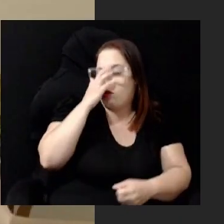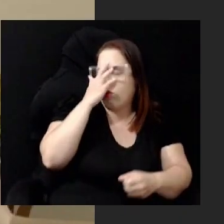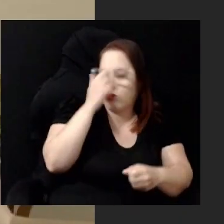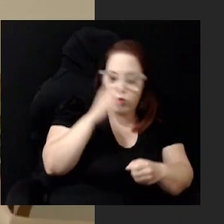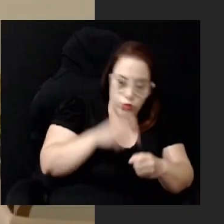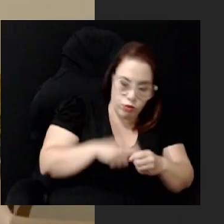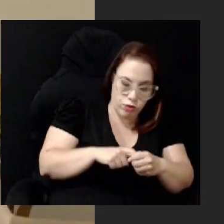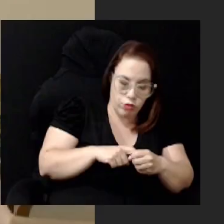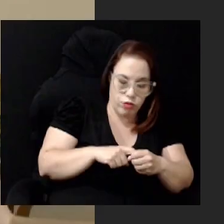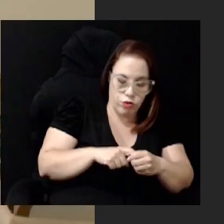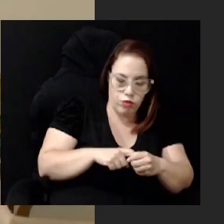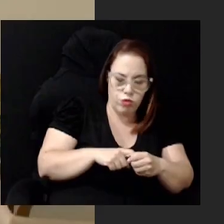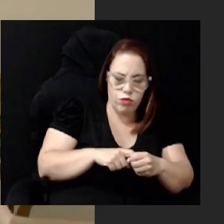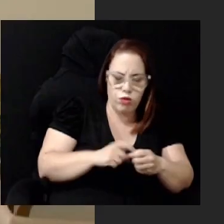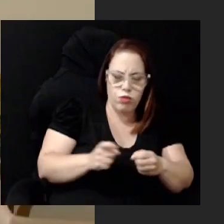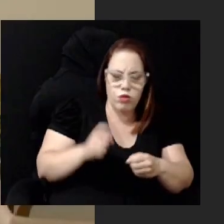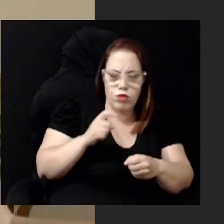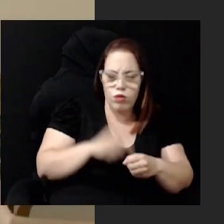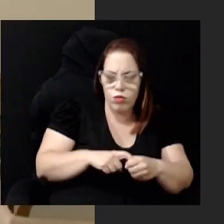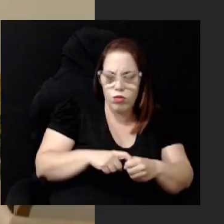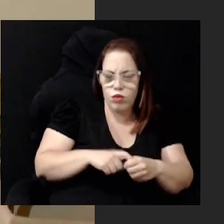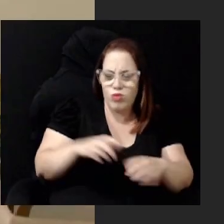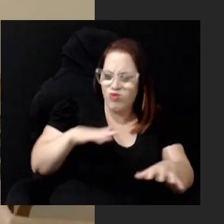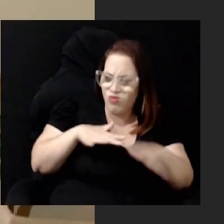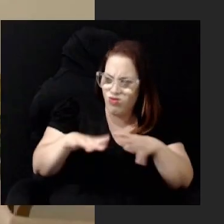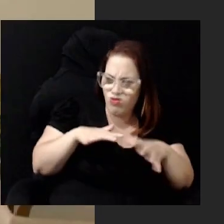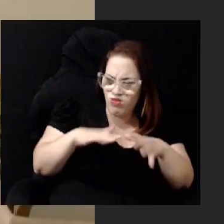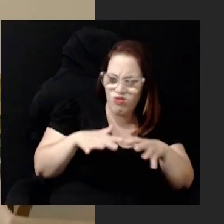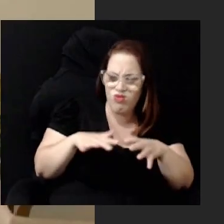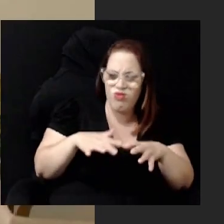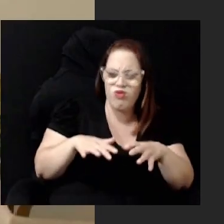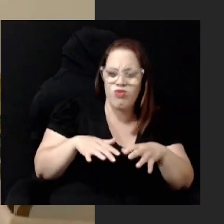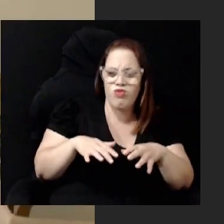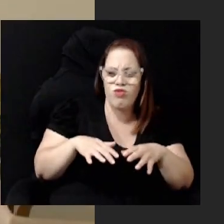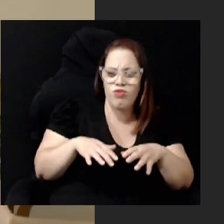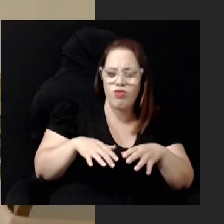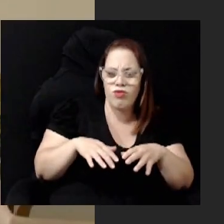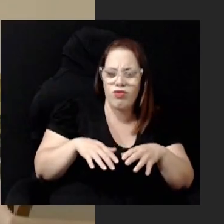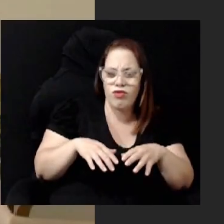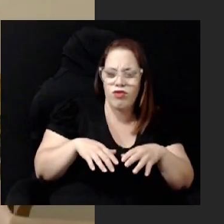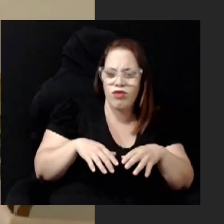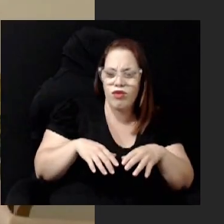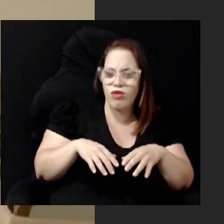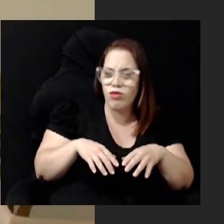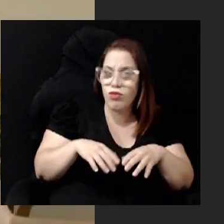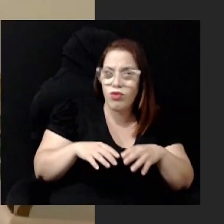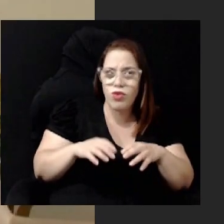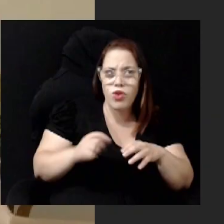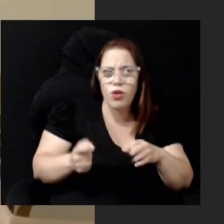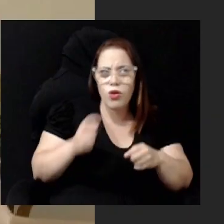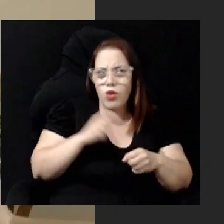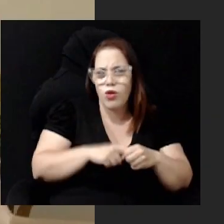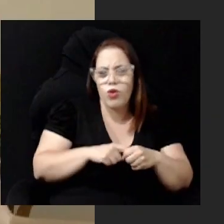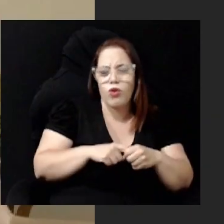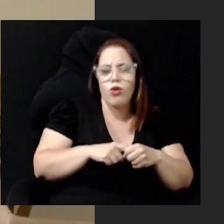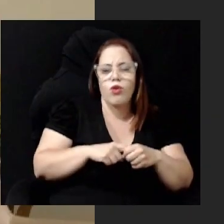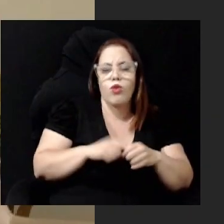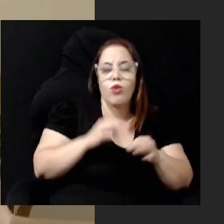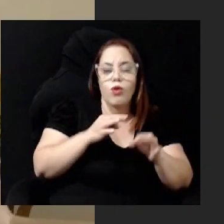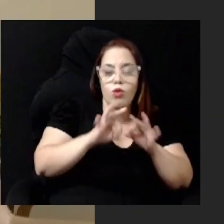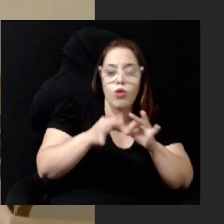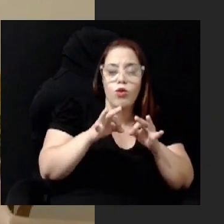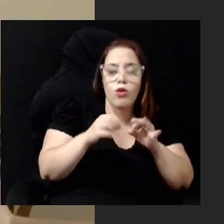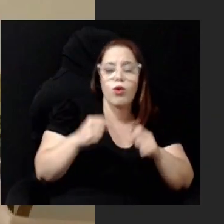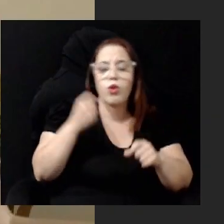voltar no local onde existia o tumor no início e ele pode voltar à distância em